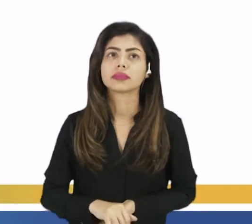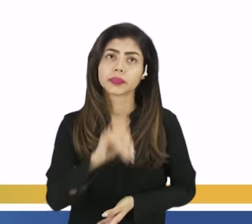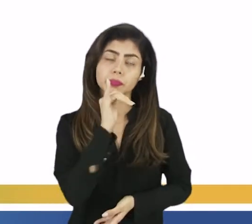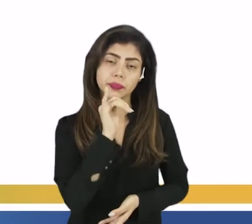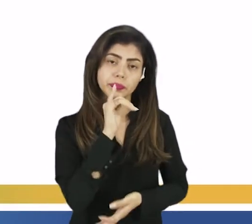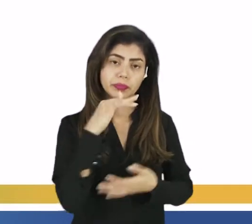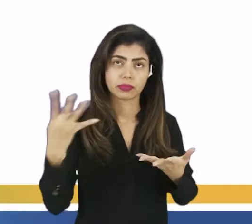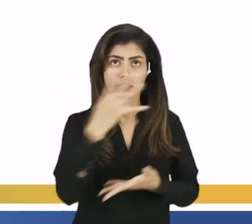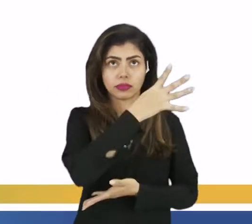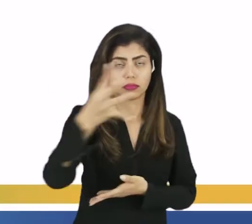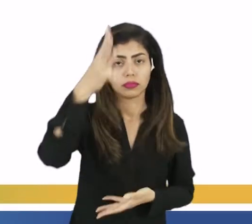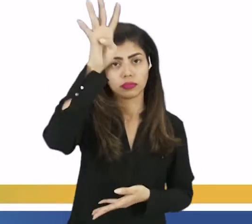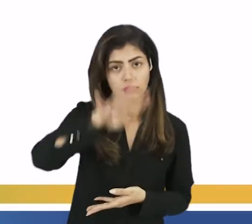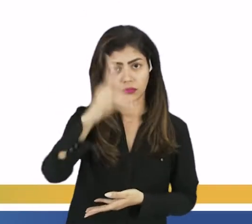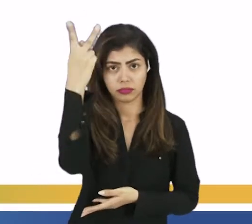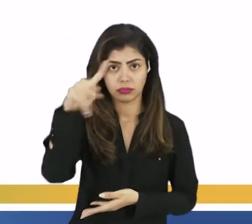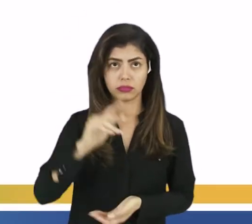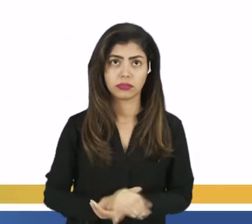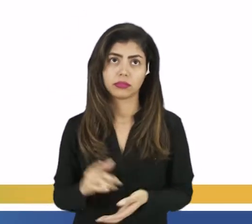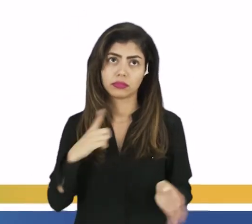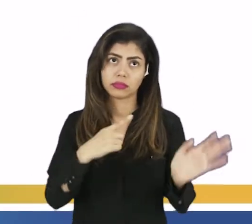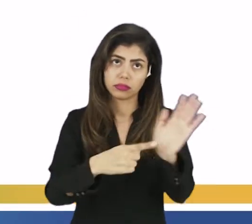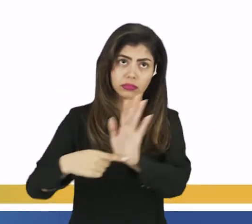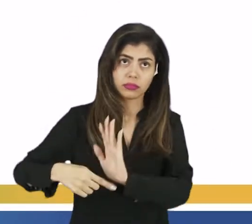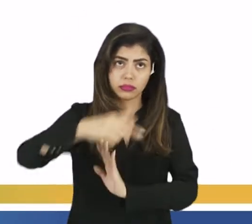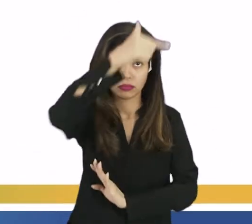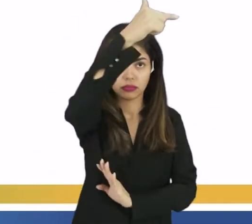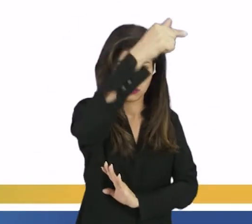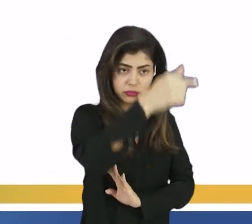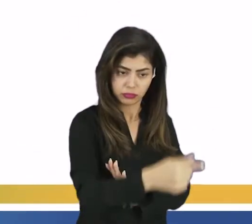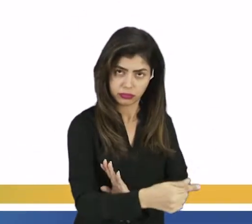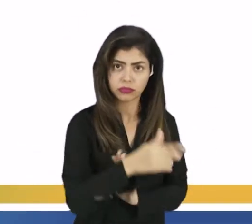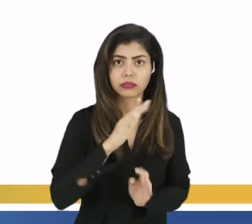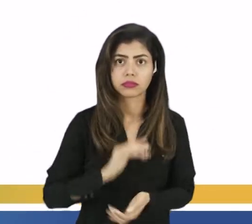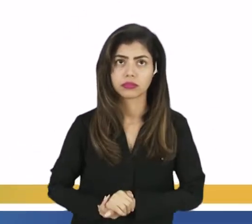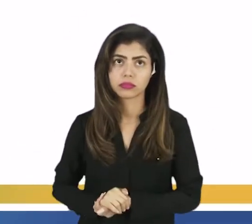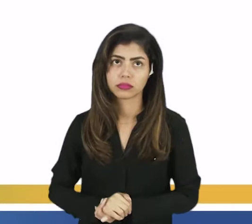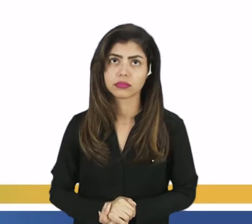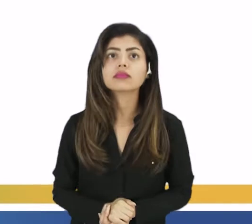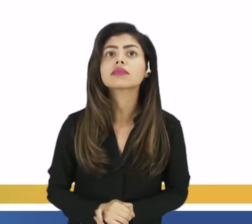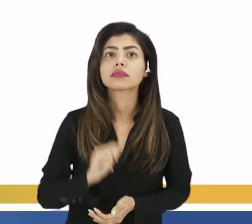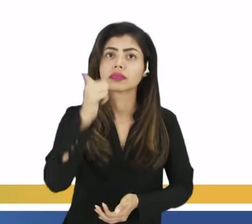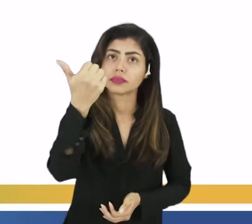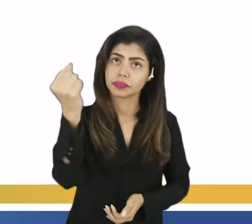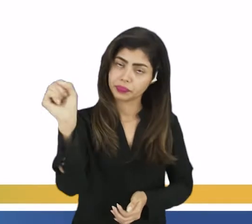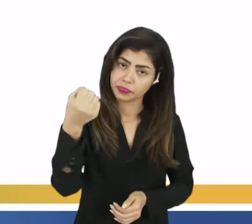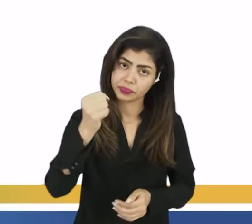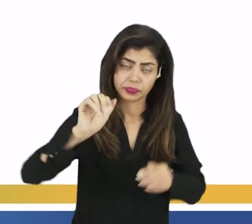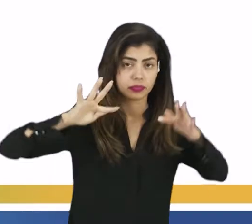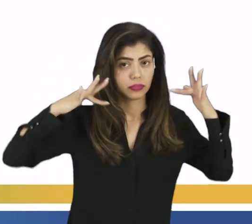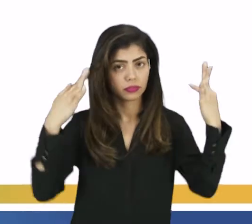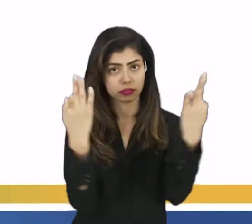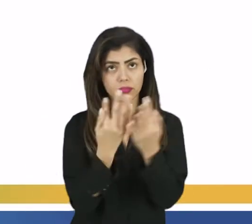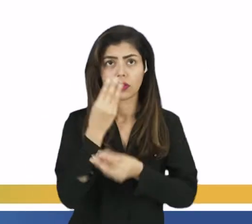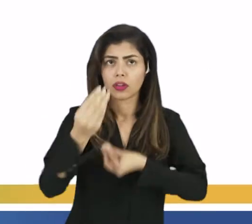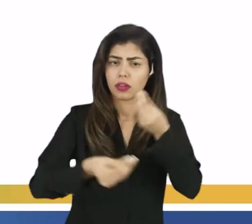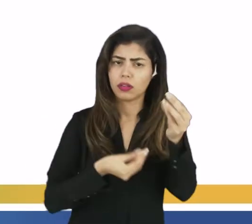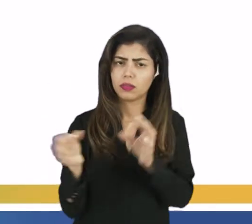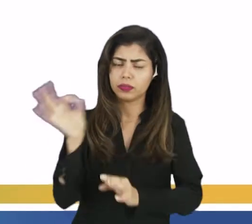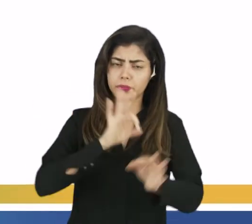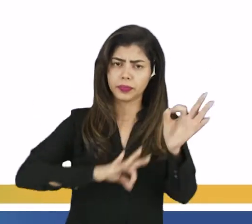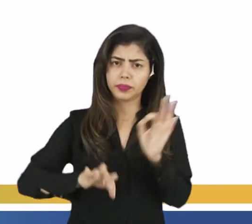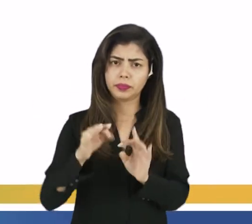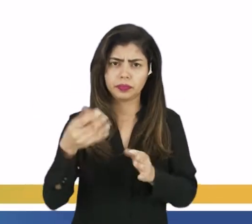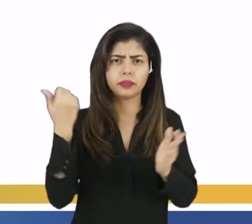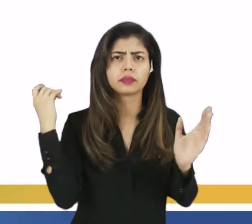bom então nós temos aqui a tabela periódica temos sete períodos 18 famílias e como que